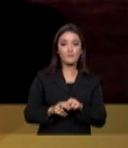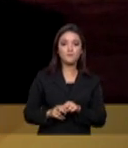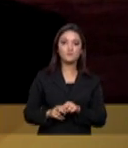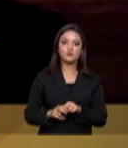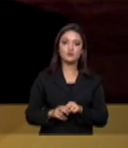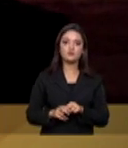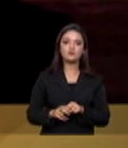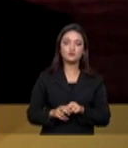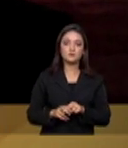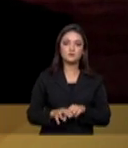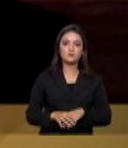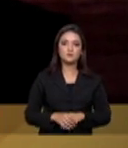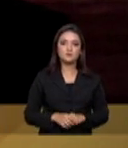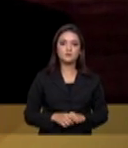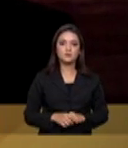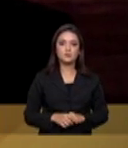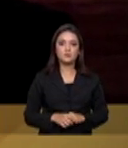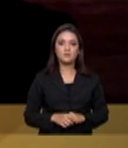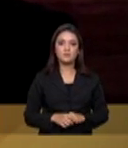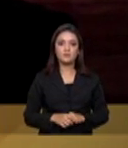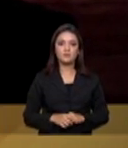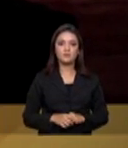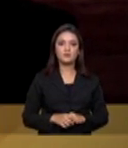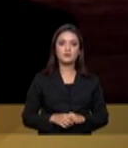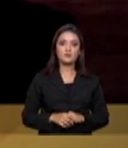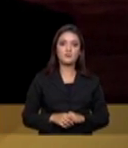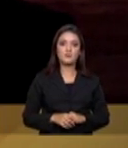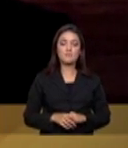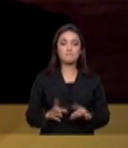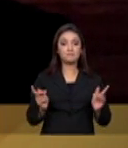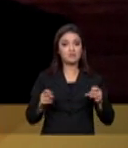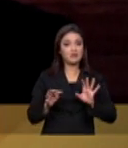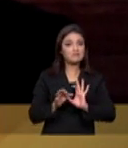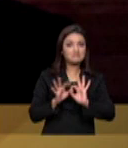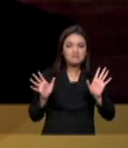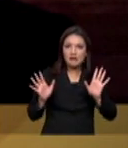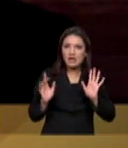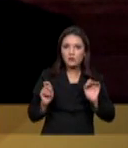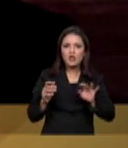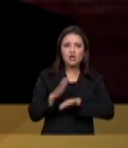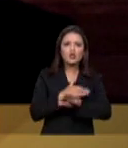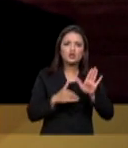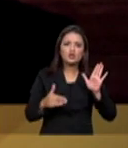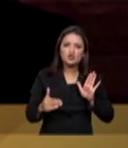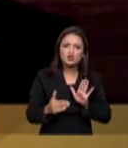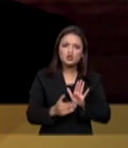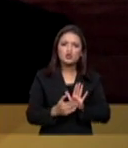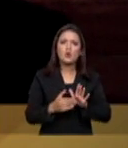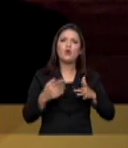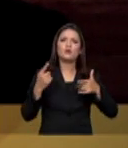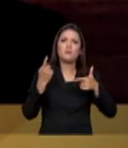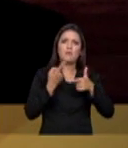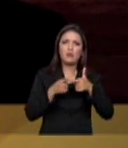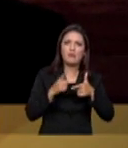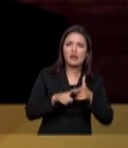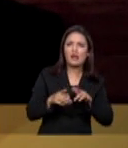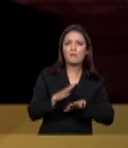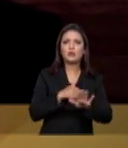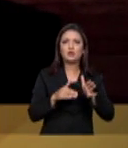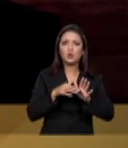autorizo importân e toda a problemática acerca da adequada e correta